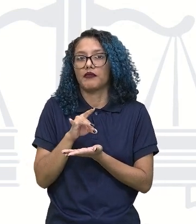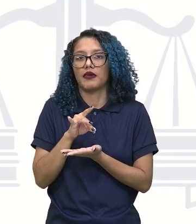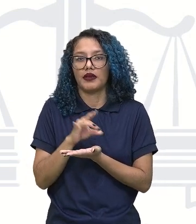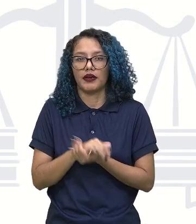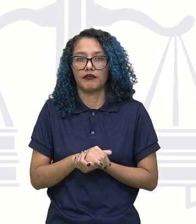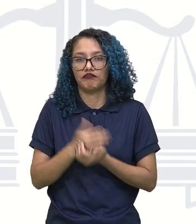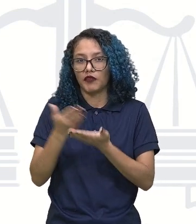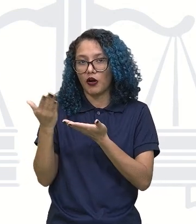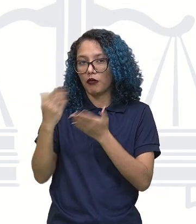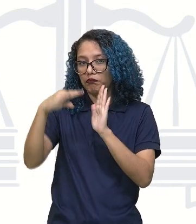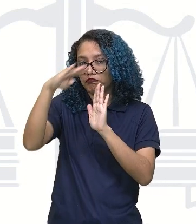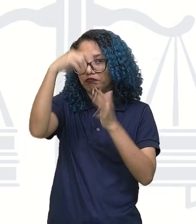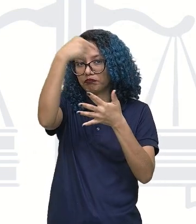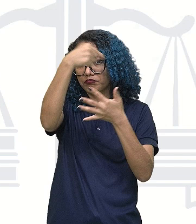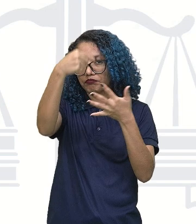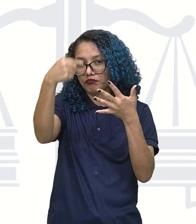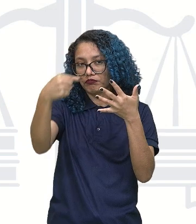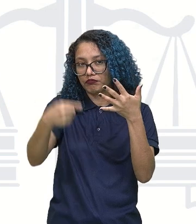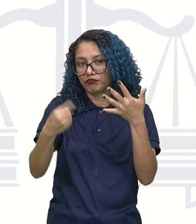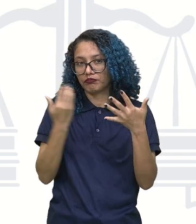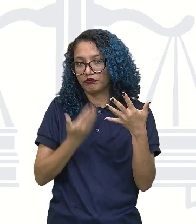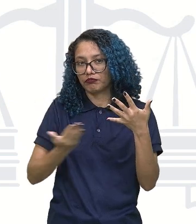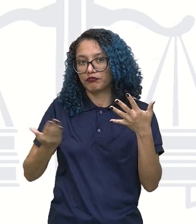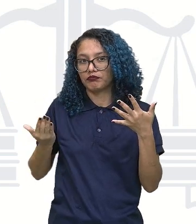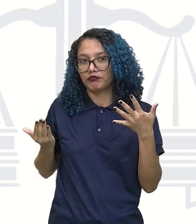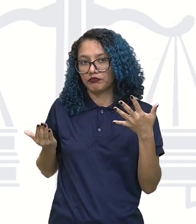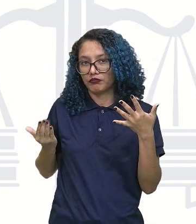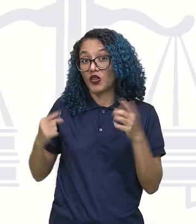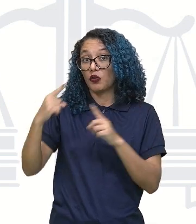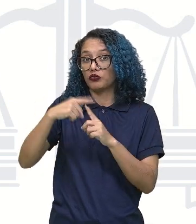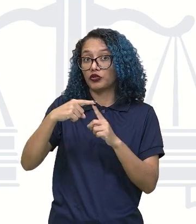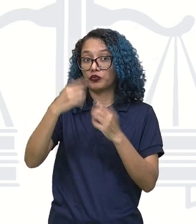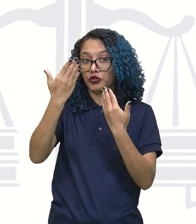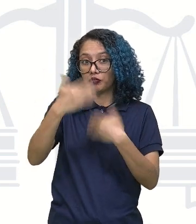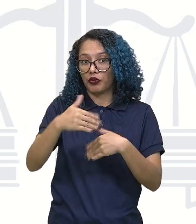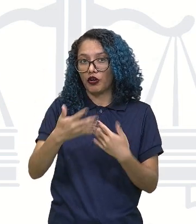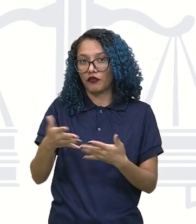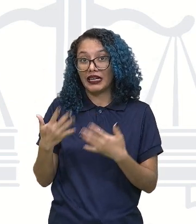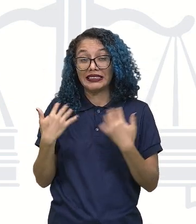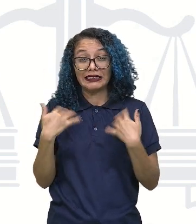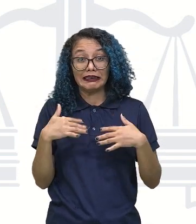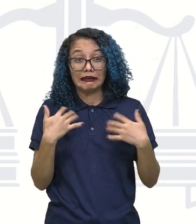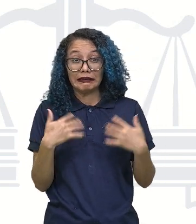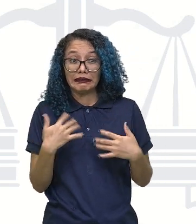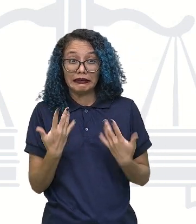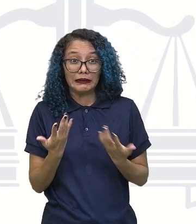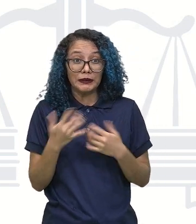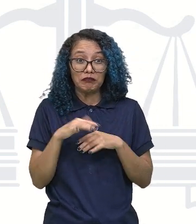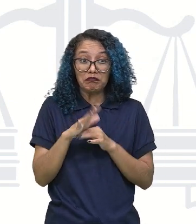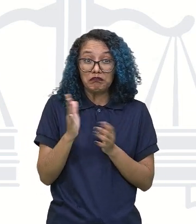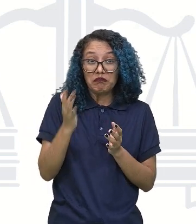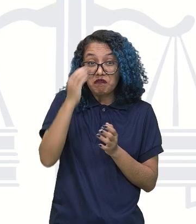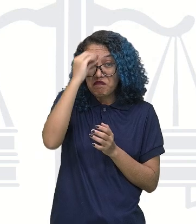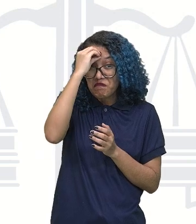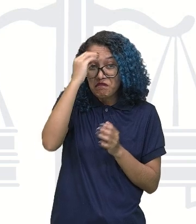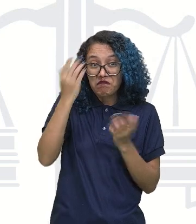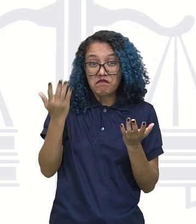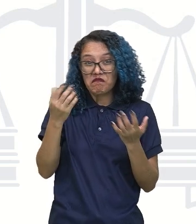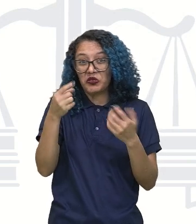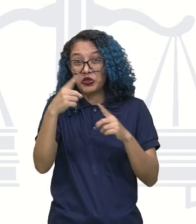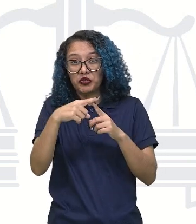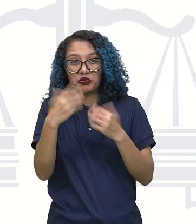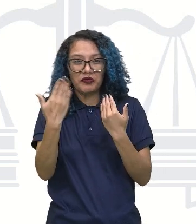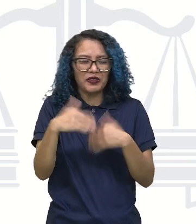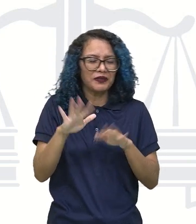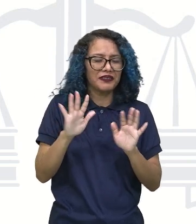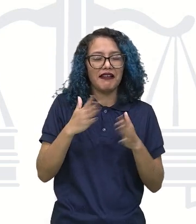AVB, recuperação paralela, recuperação final, progressão e reavaliação. Meu Deus, eu não sei o que é isso, que avaliações são essas. Gente, não